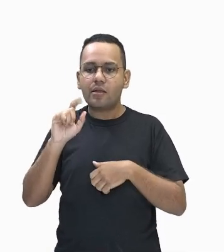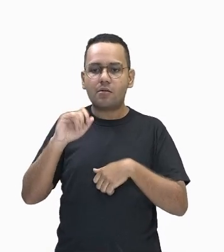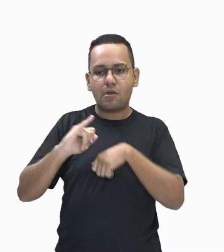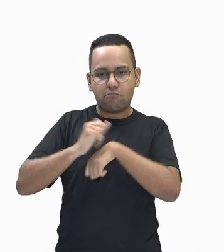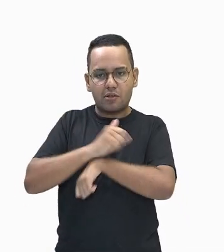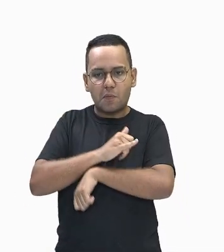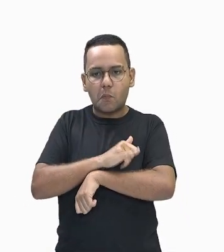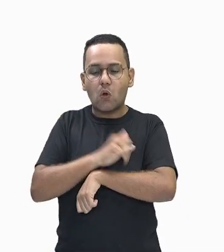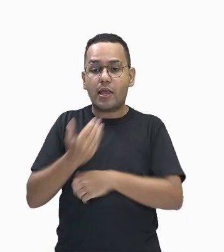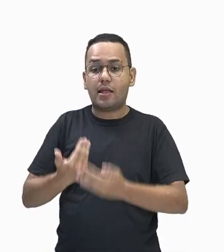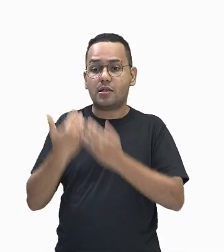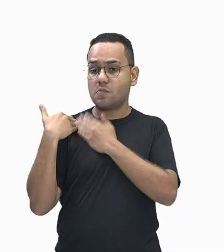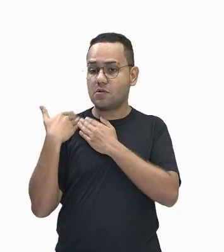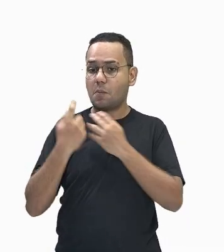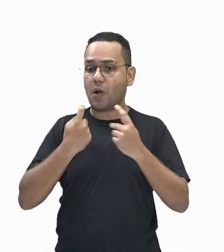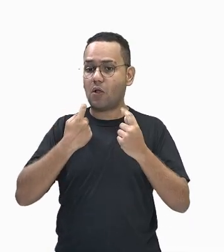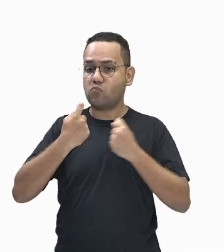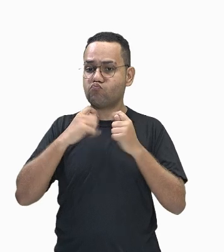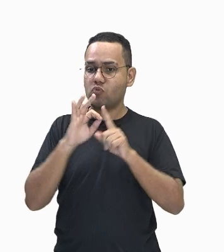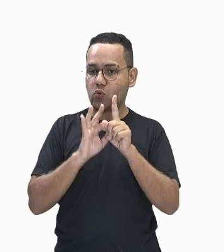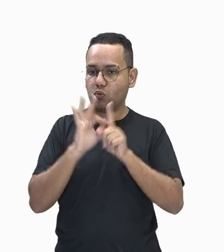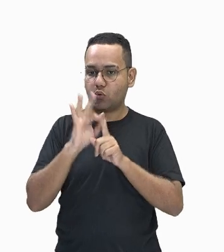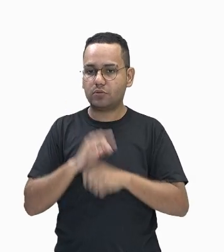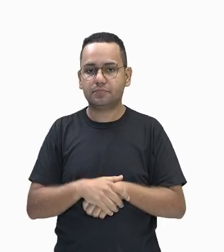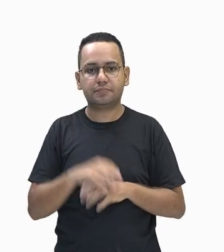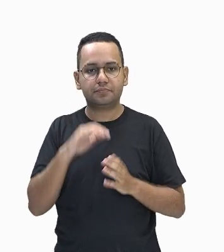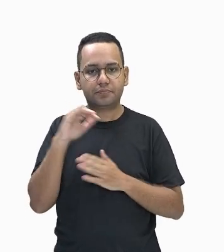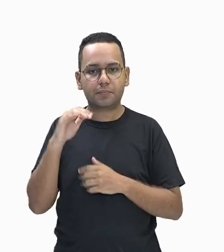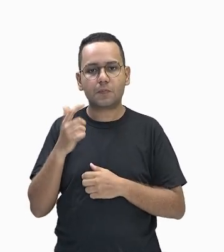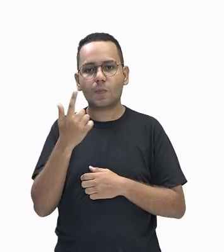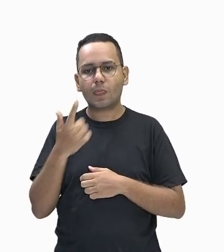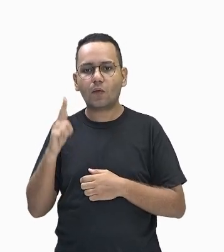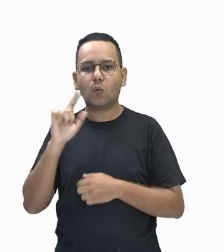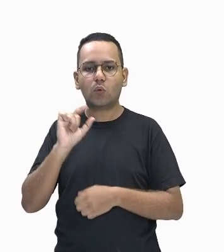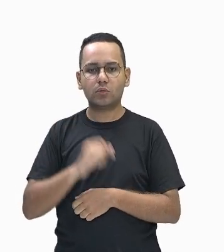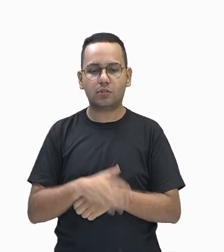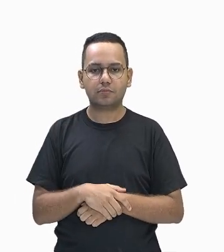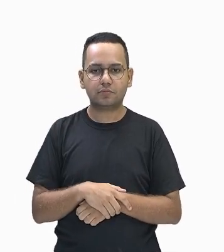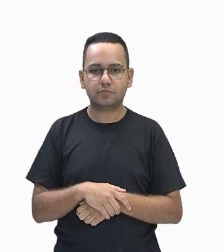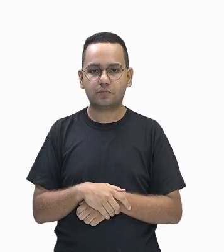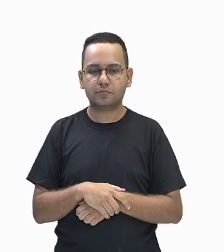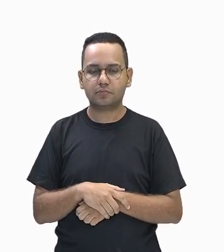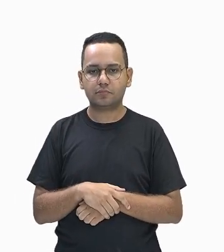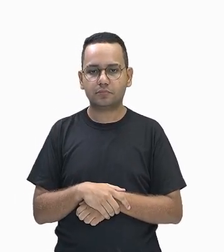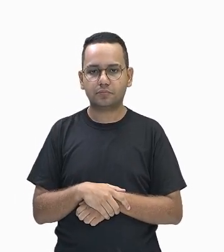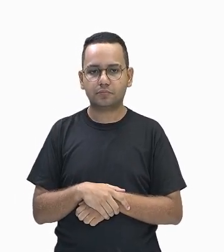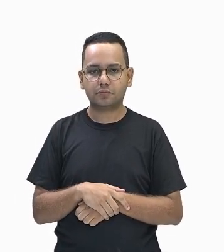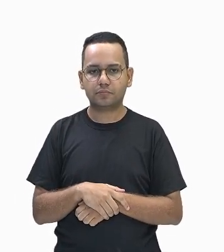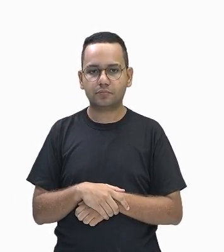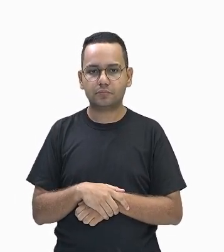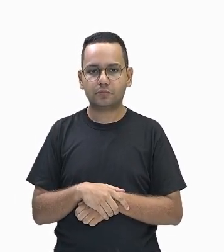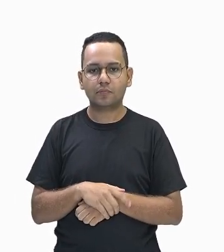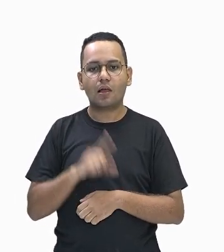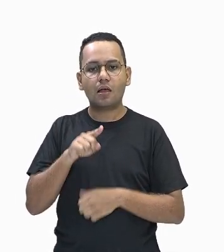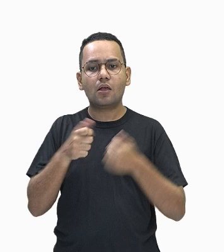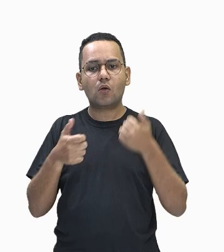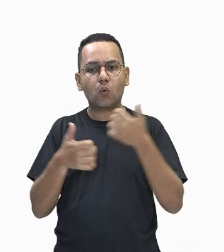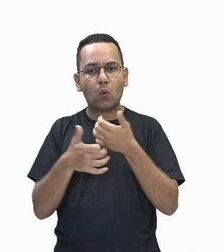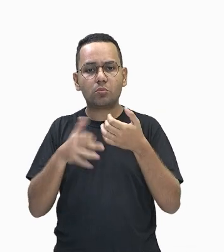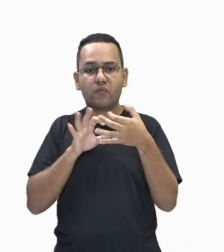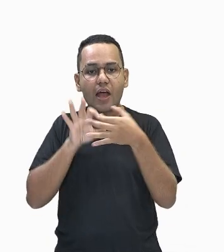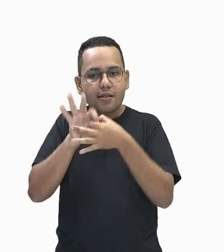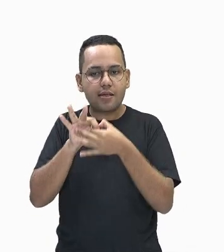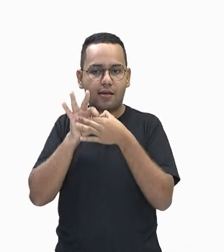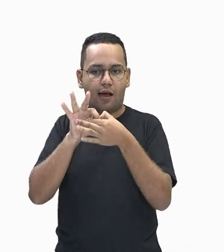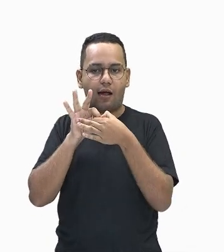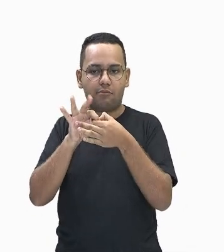propriamente dito, né, que não é desses primeiros tipos que nós vimos, como o próprio nome indica, ele é o típico tecido de ligação. A